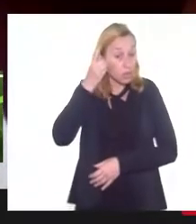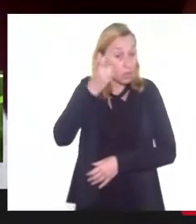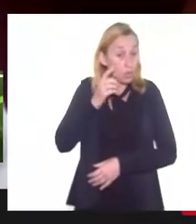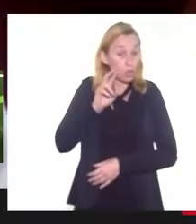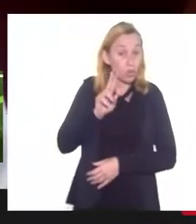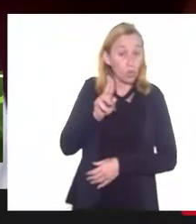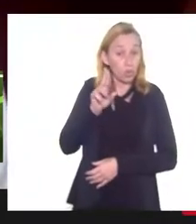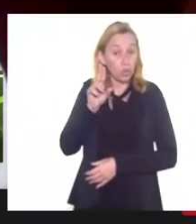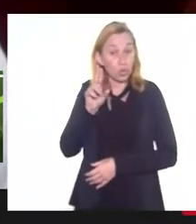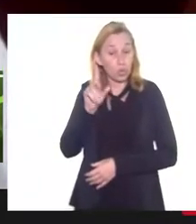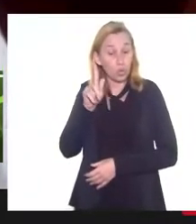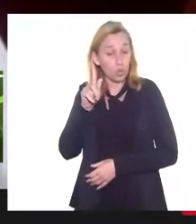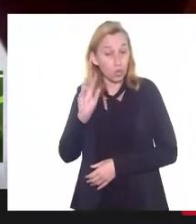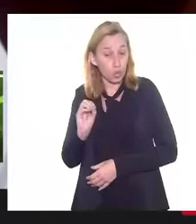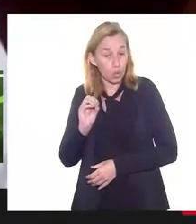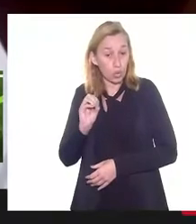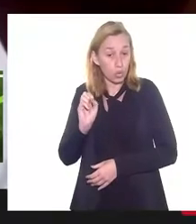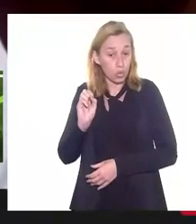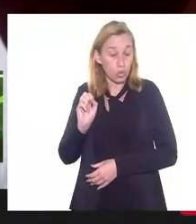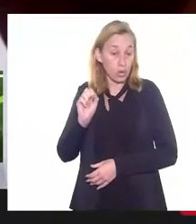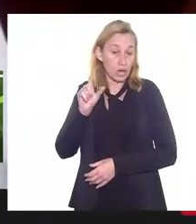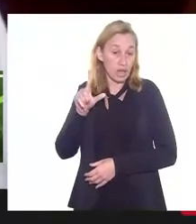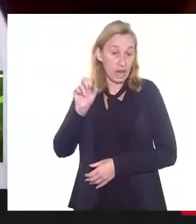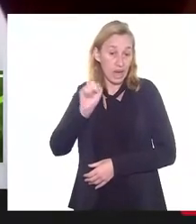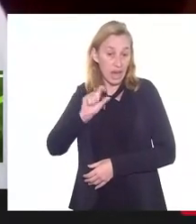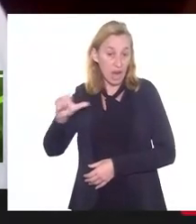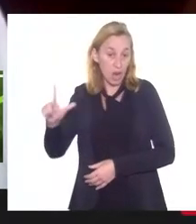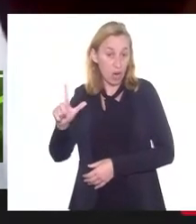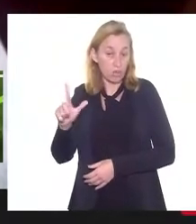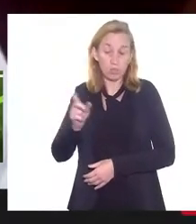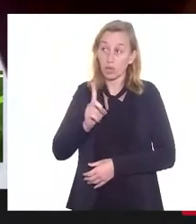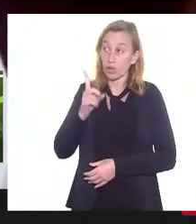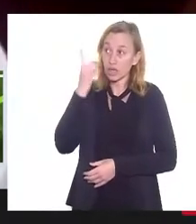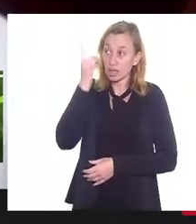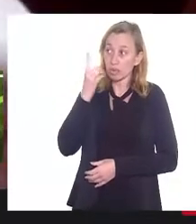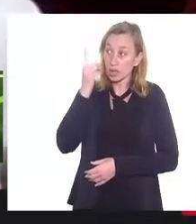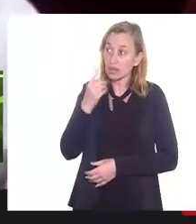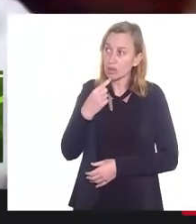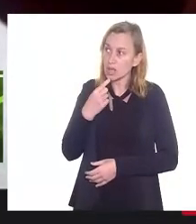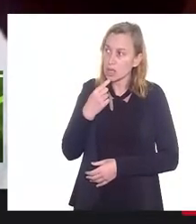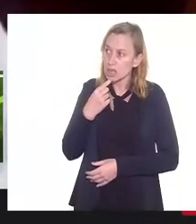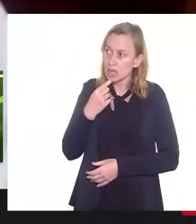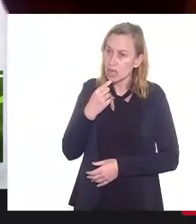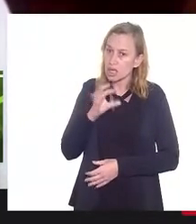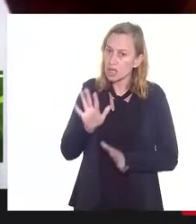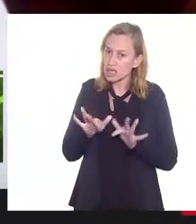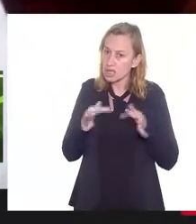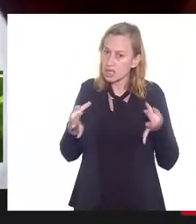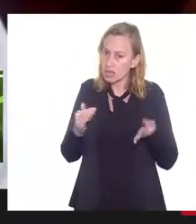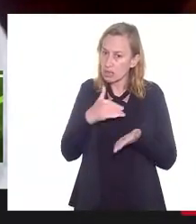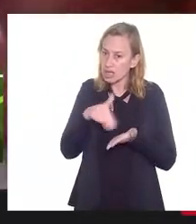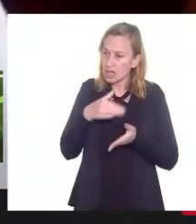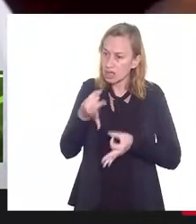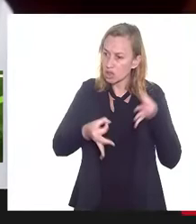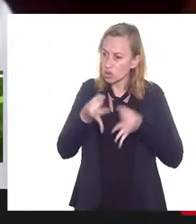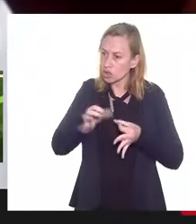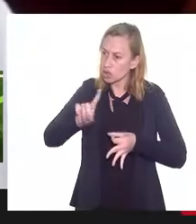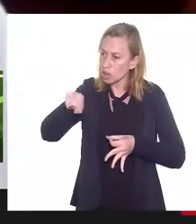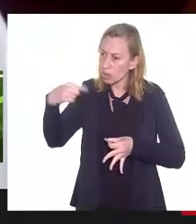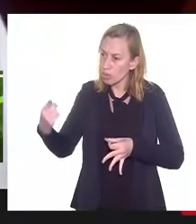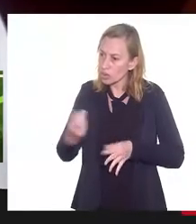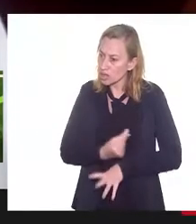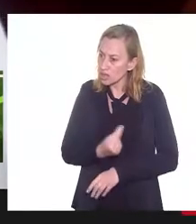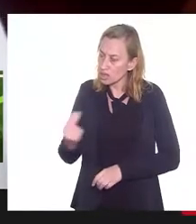Leal. E aí, ele não era deputado, ele era simplesmente secretário de Justiça. Depois é que ele